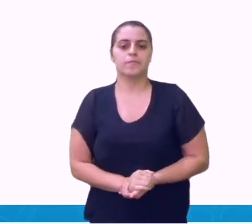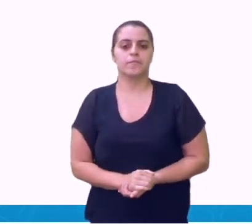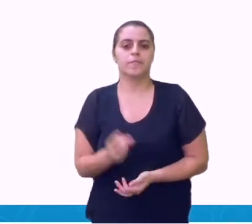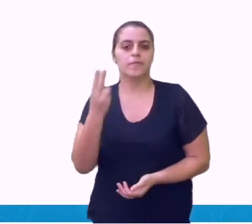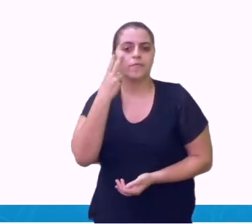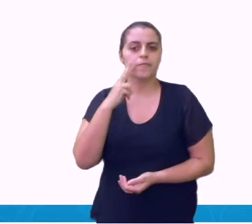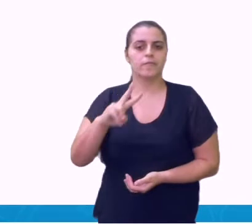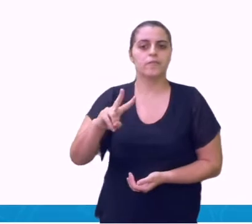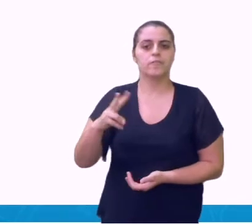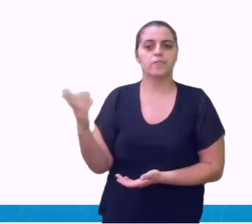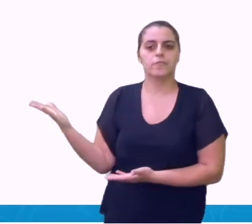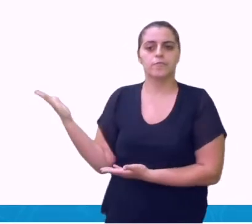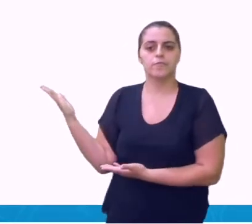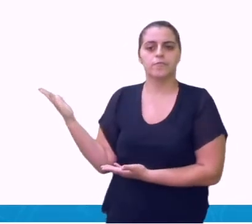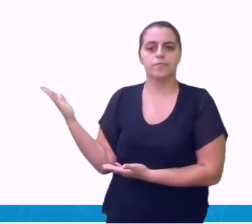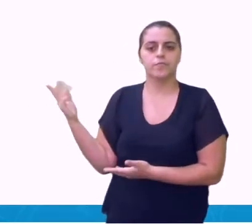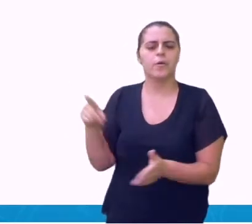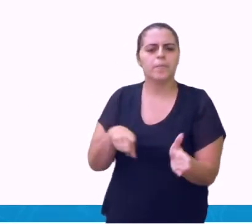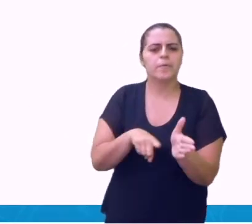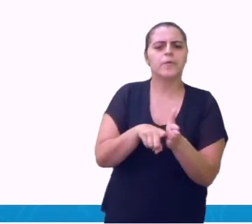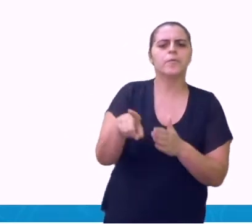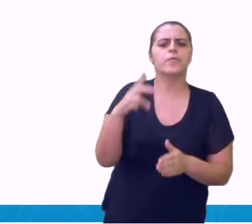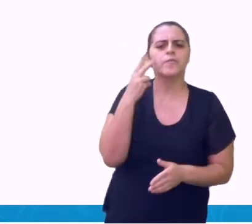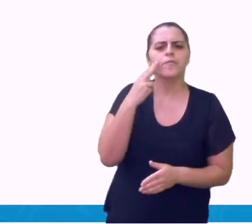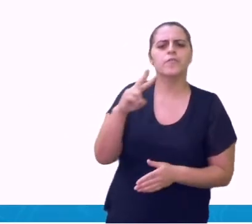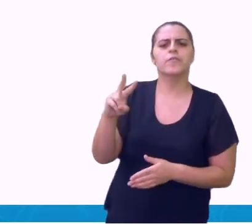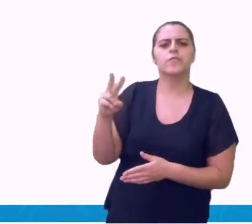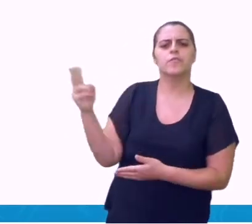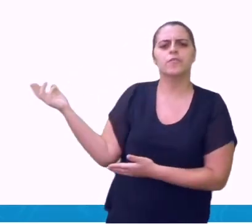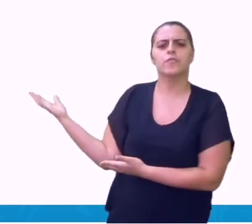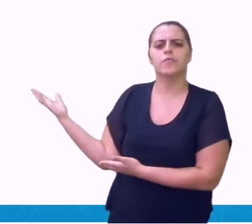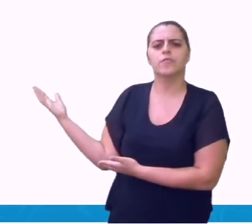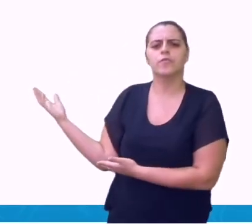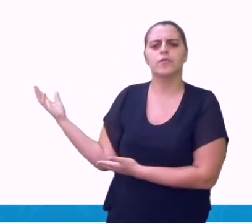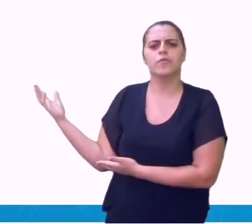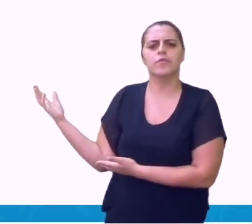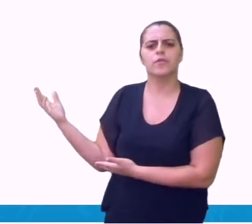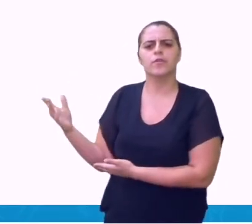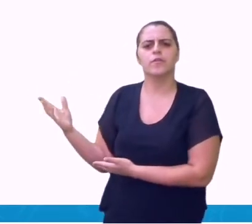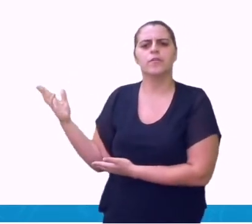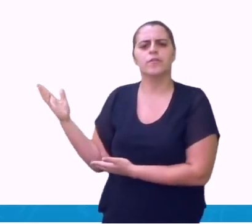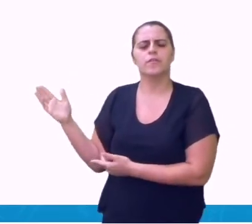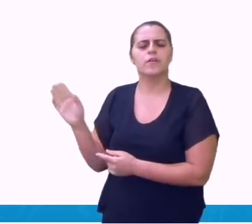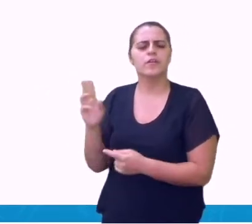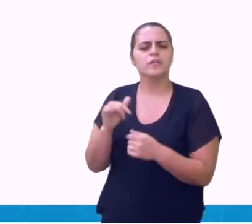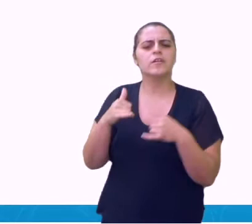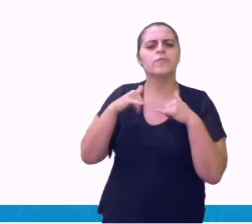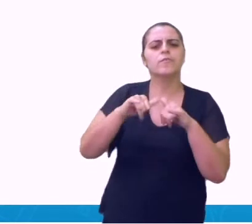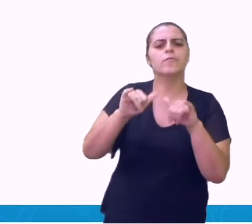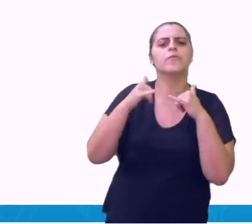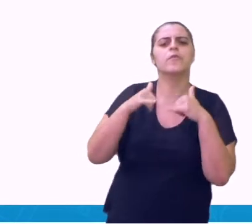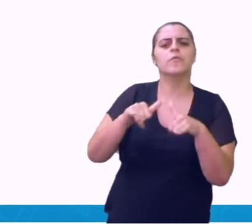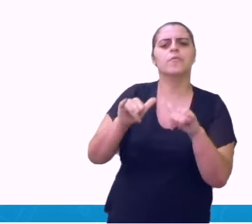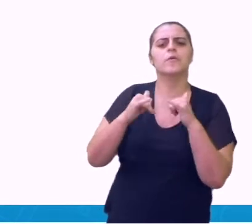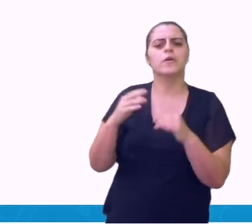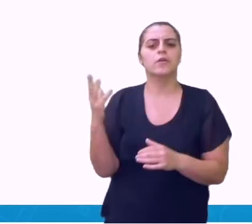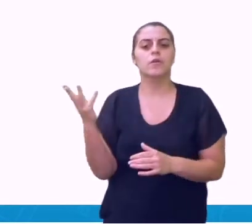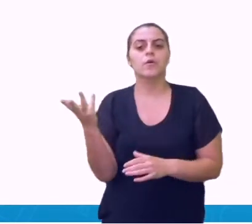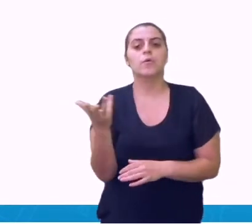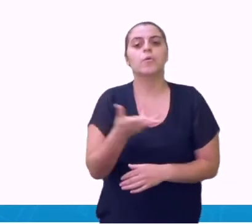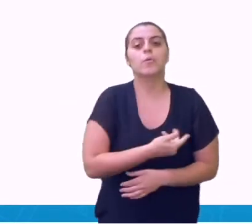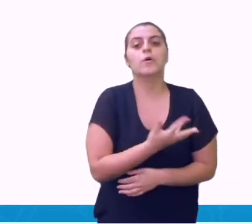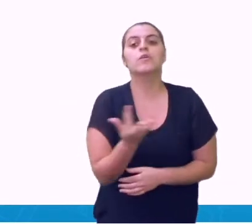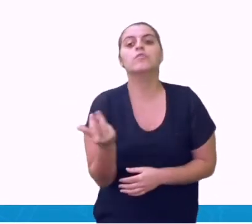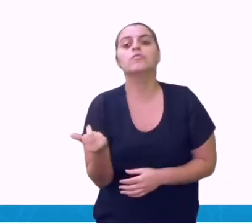Então, observe. A situação problema, ela vai dar para vocês a